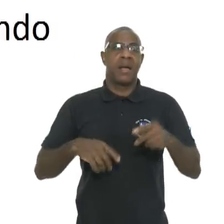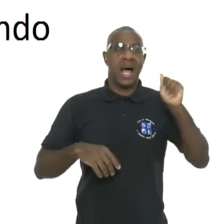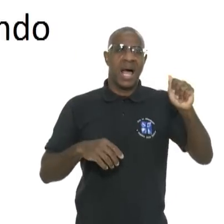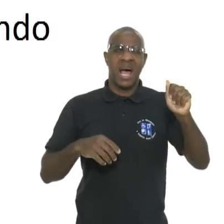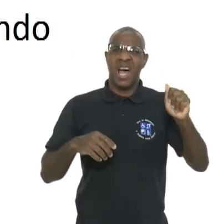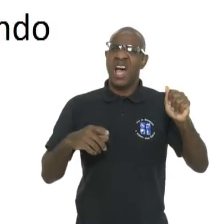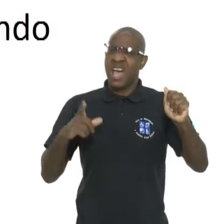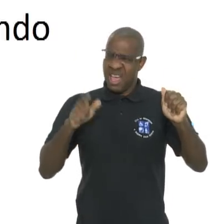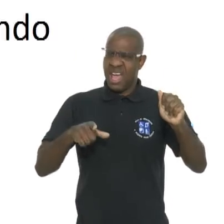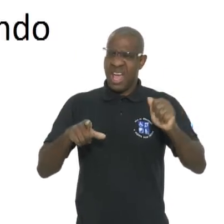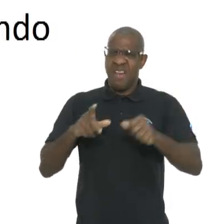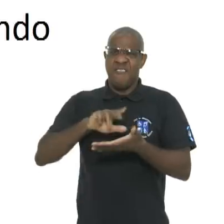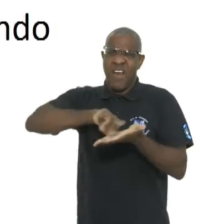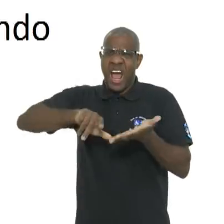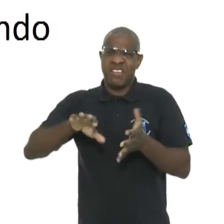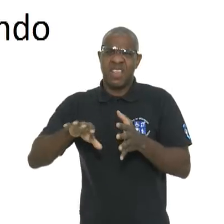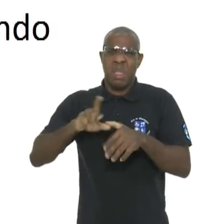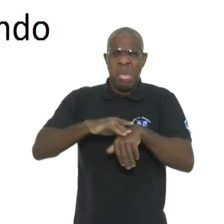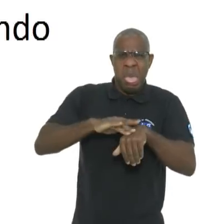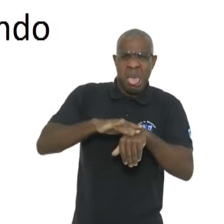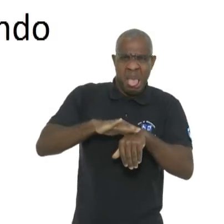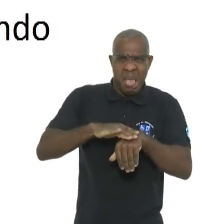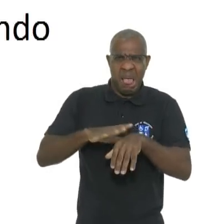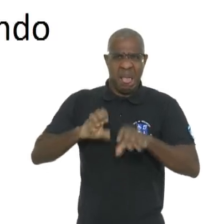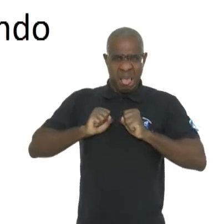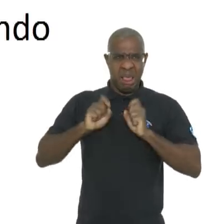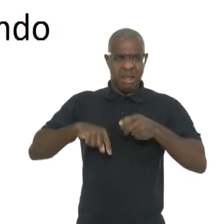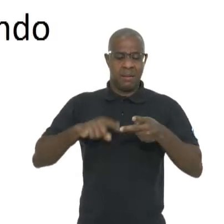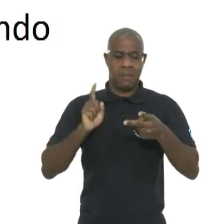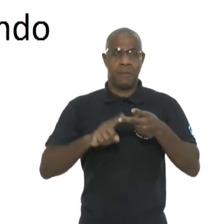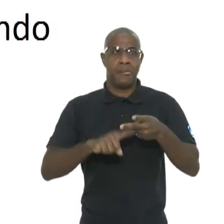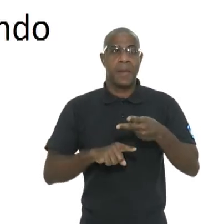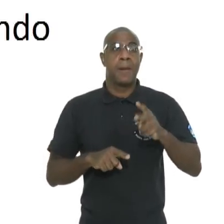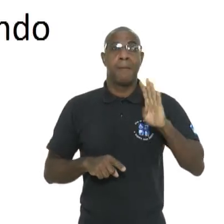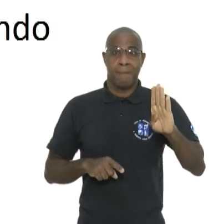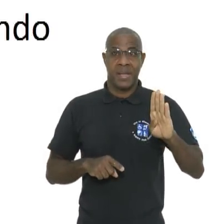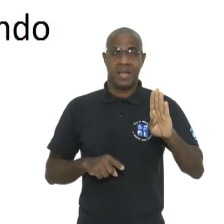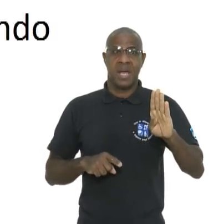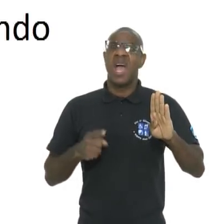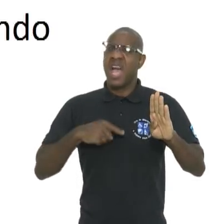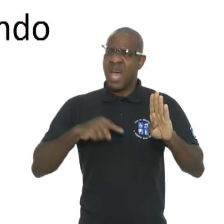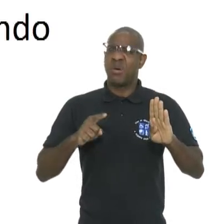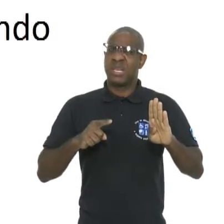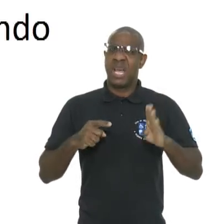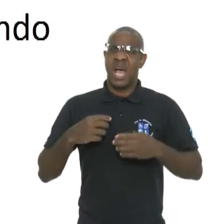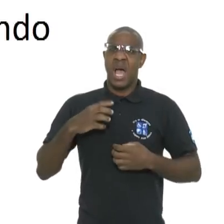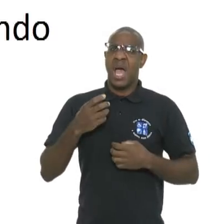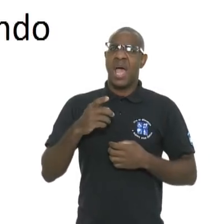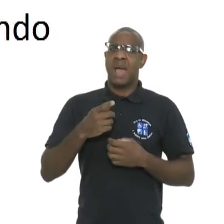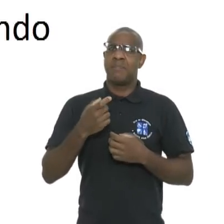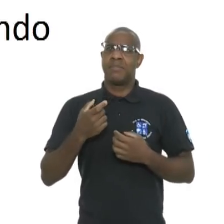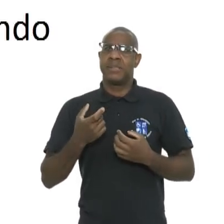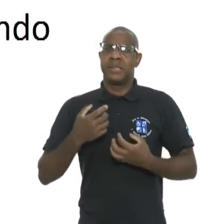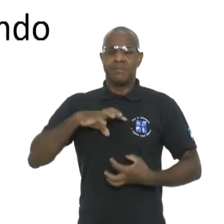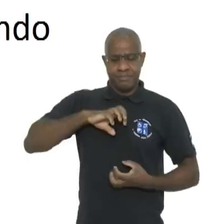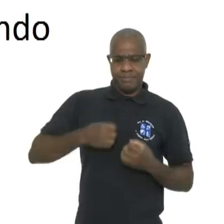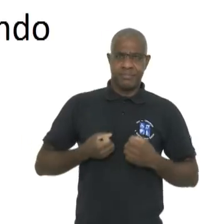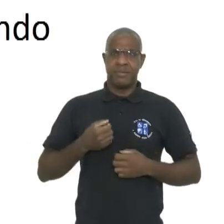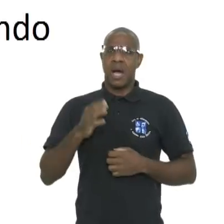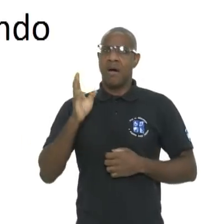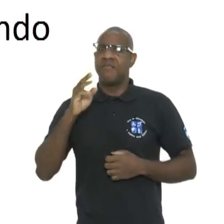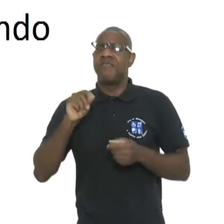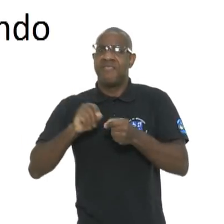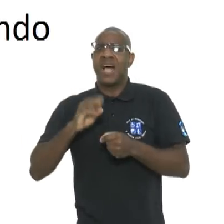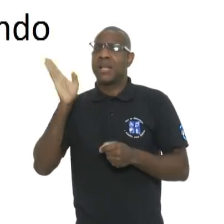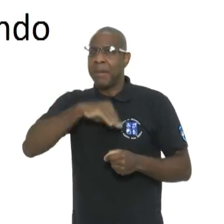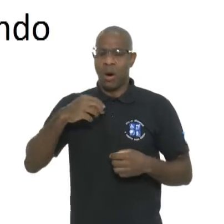homem? Ou letra B, são capazes de produzir substâncias tóxicas ao nosso organismo? Ou letra C, vivem em harmonia com o